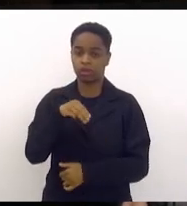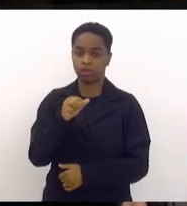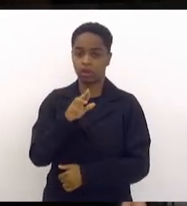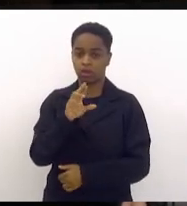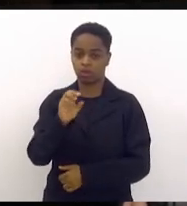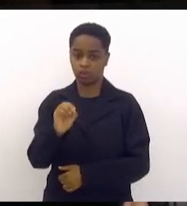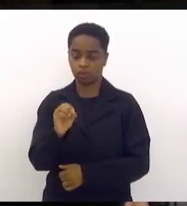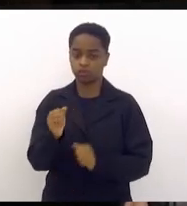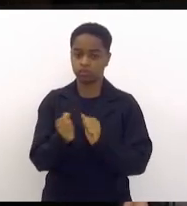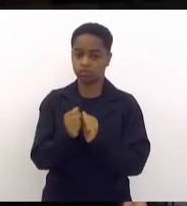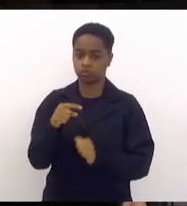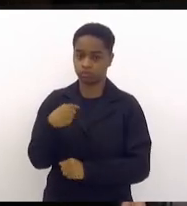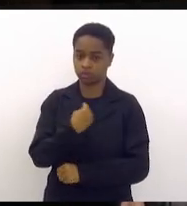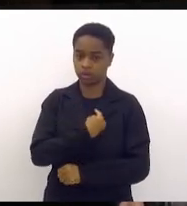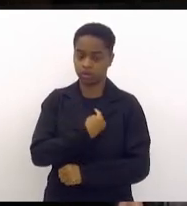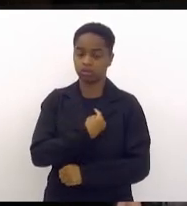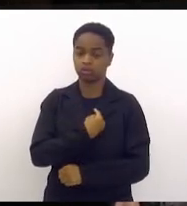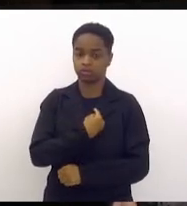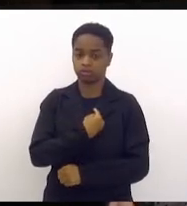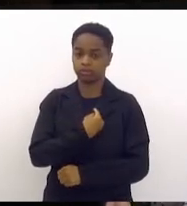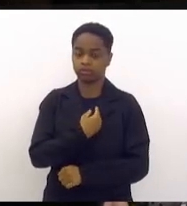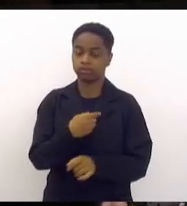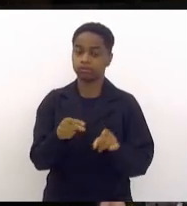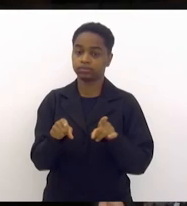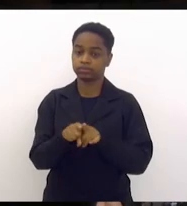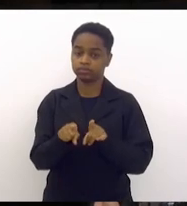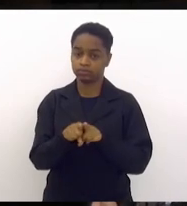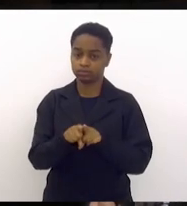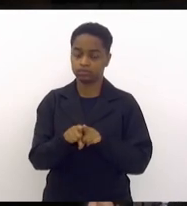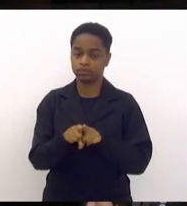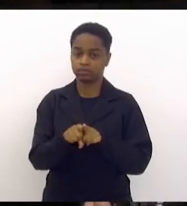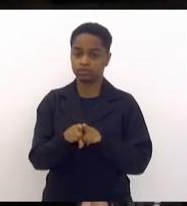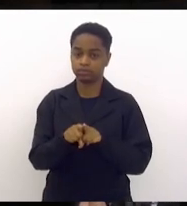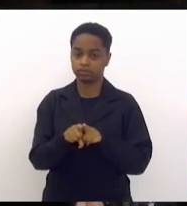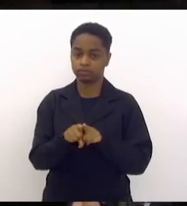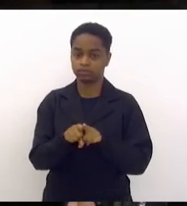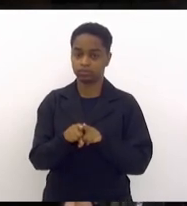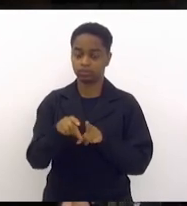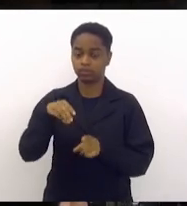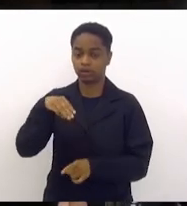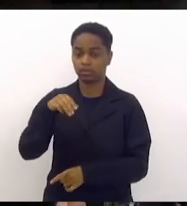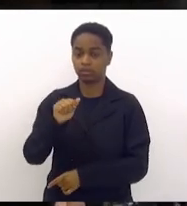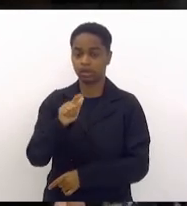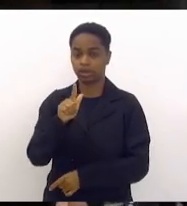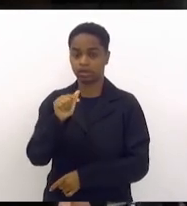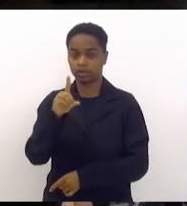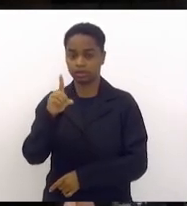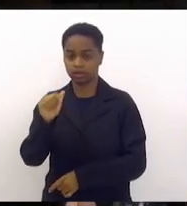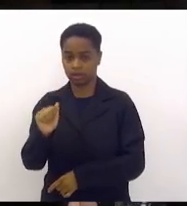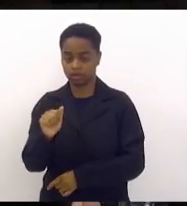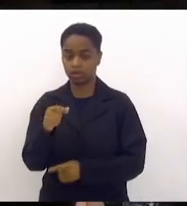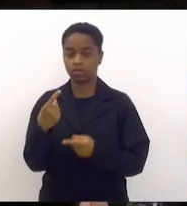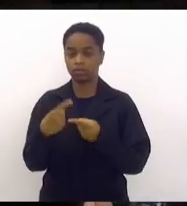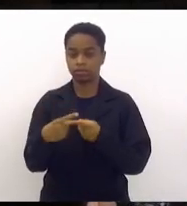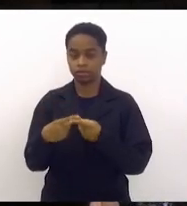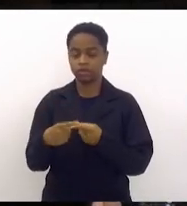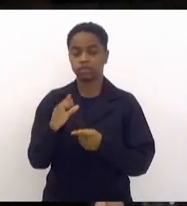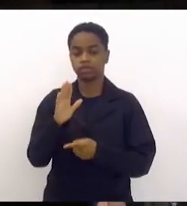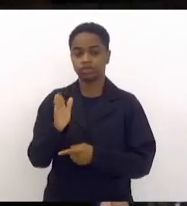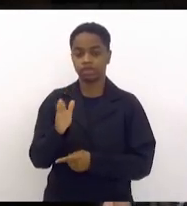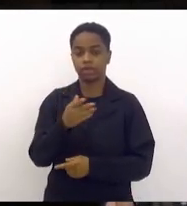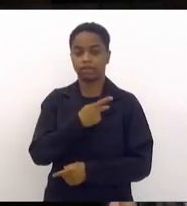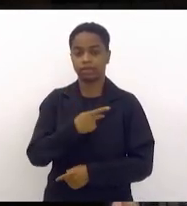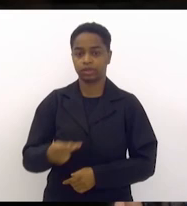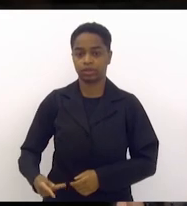esteve conosco até pouco tempo assim como também da Dra Magda chambri que já foi presidente da